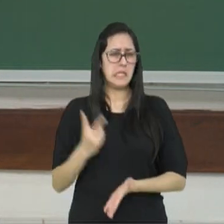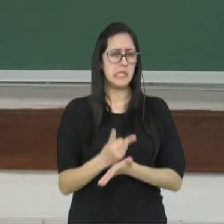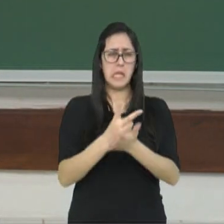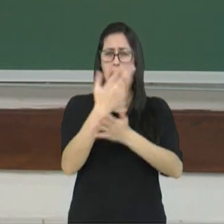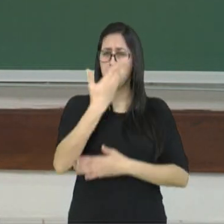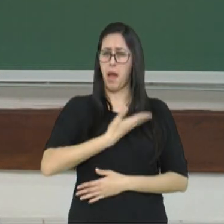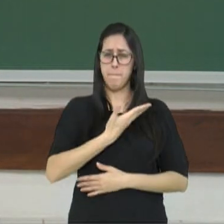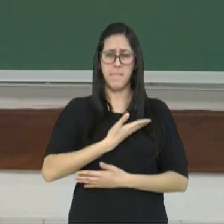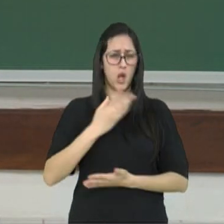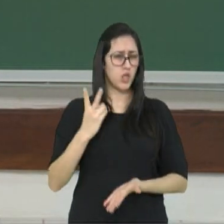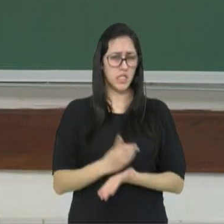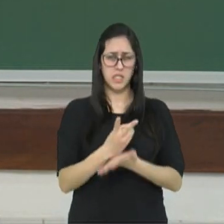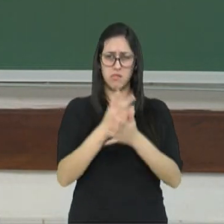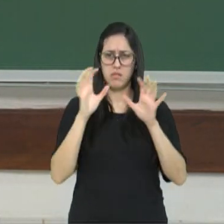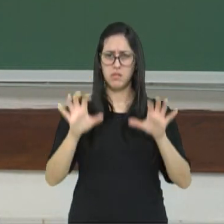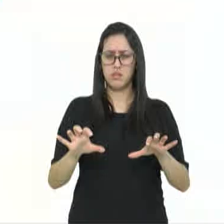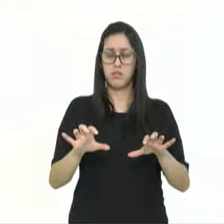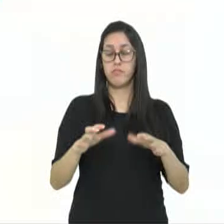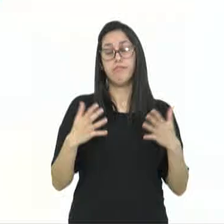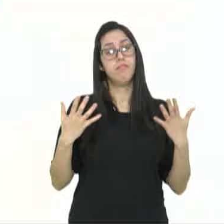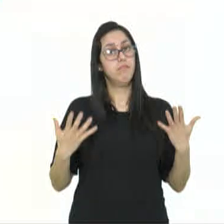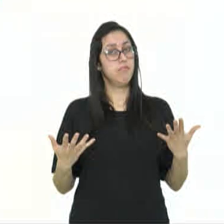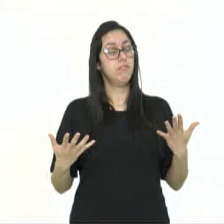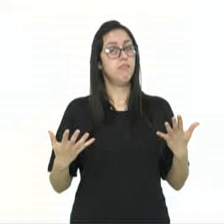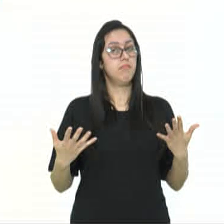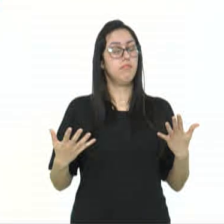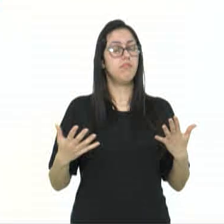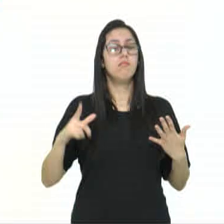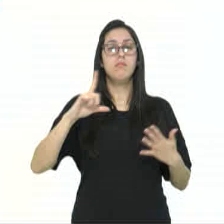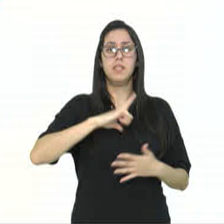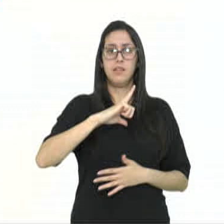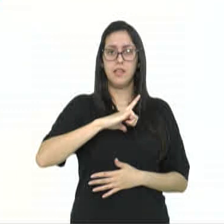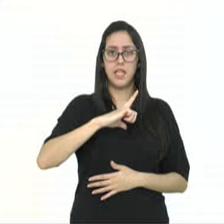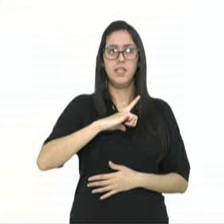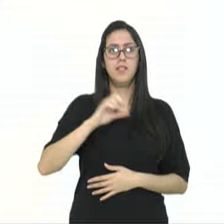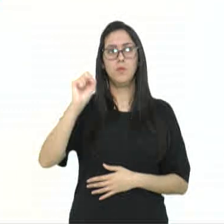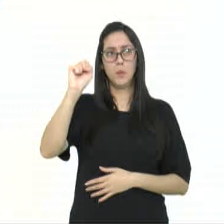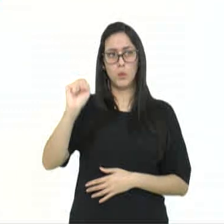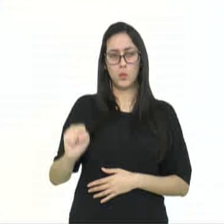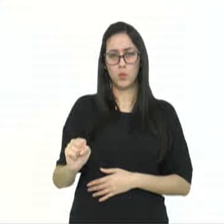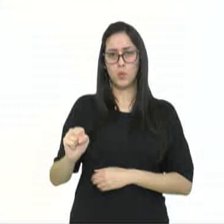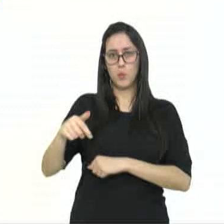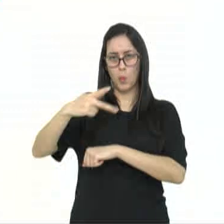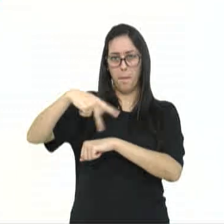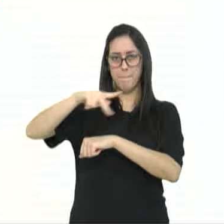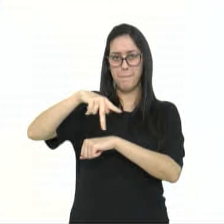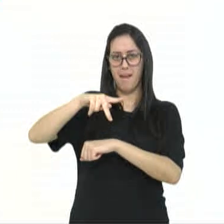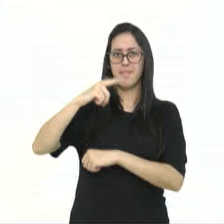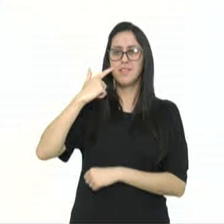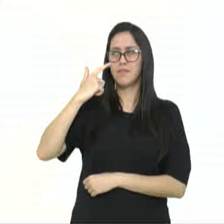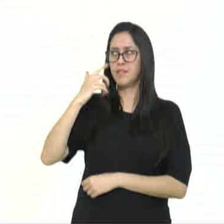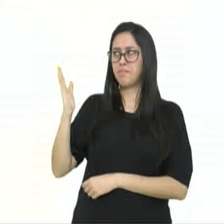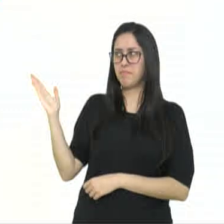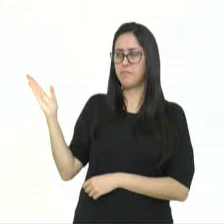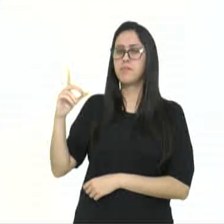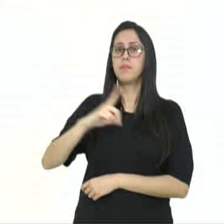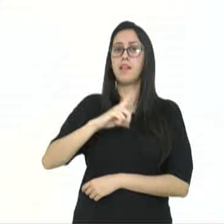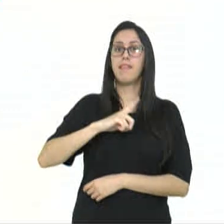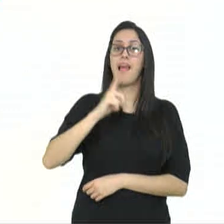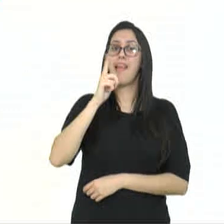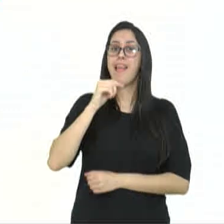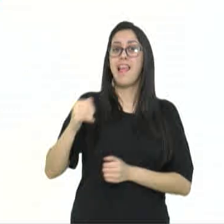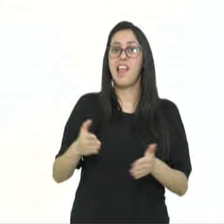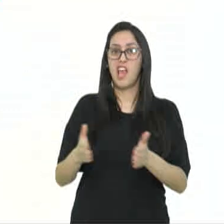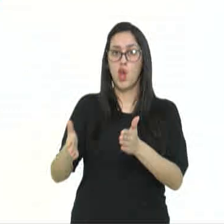Bom, vamos lembrar aqui, gente. A região do sul do país, aqui que eu trago um mapa dos rios dessa